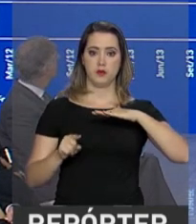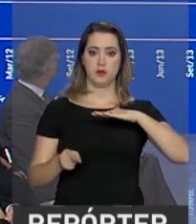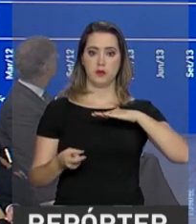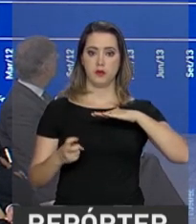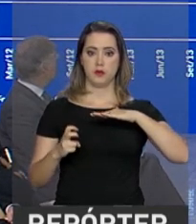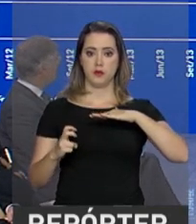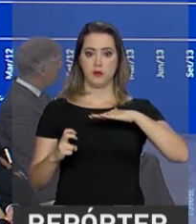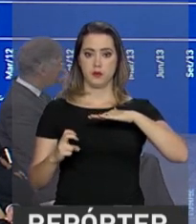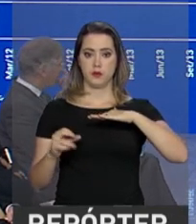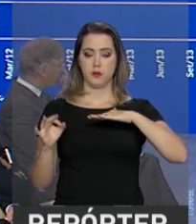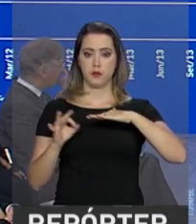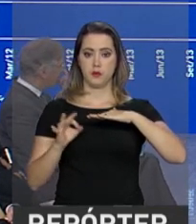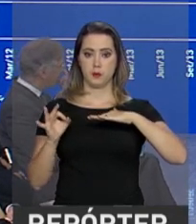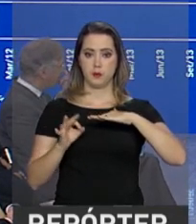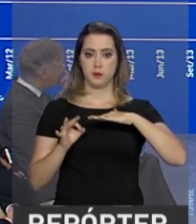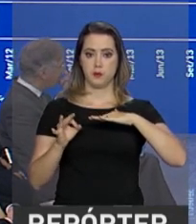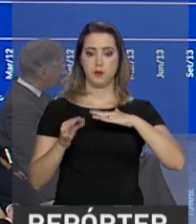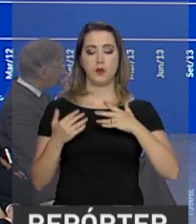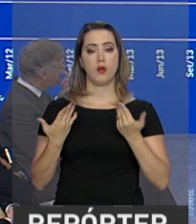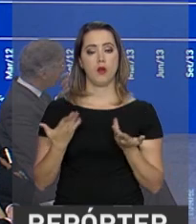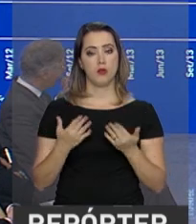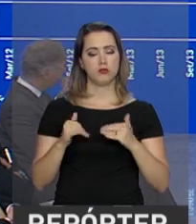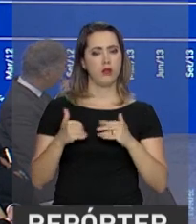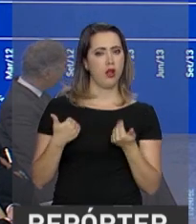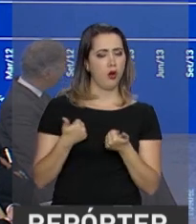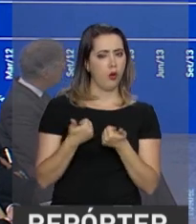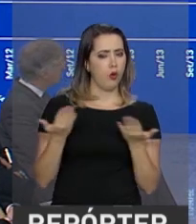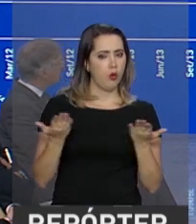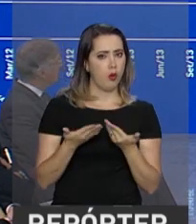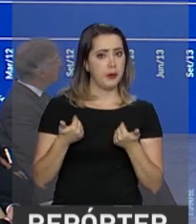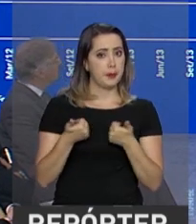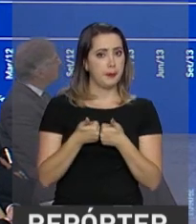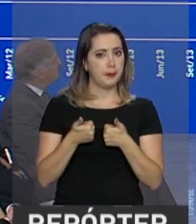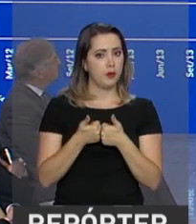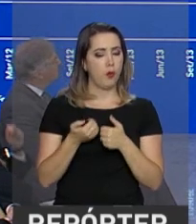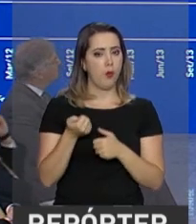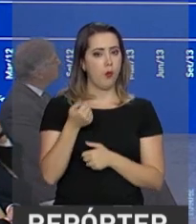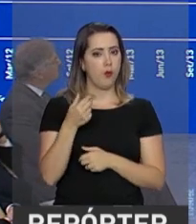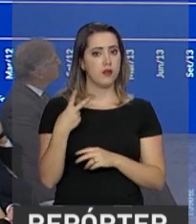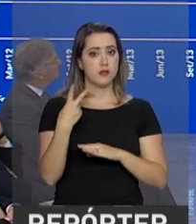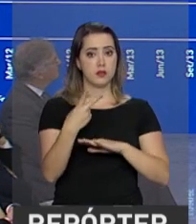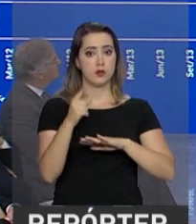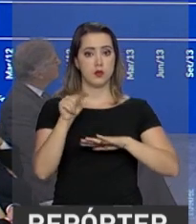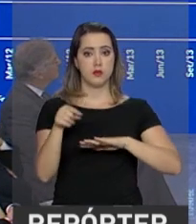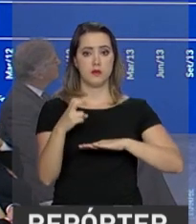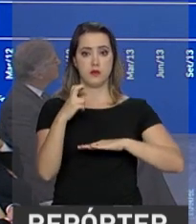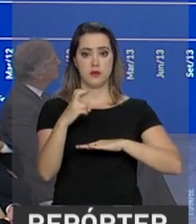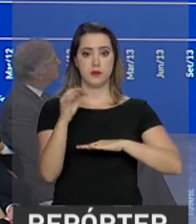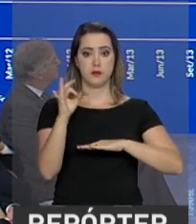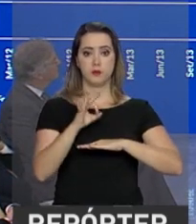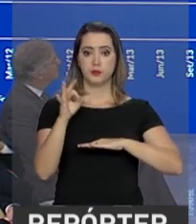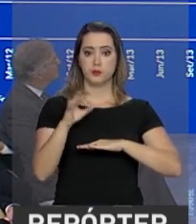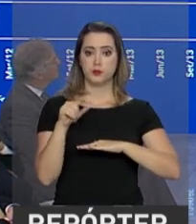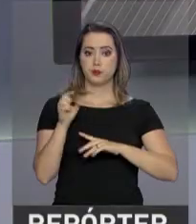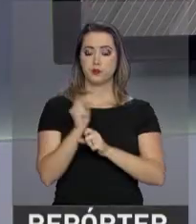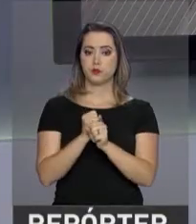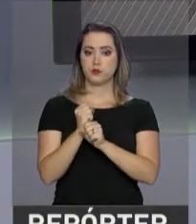3,5 negativos para perto de 2,5 positivos neste